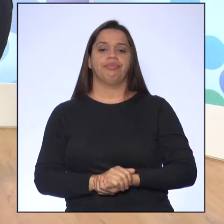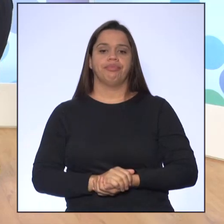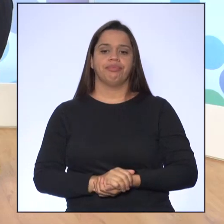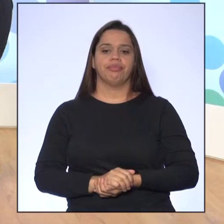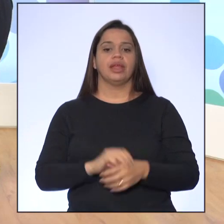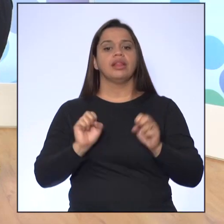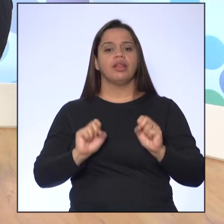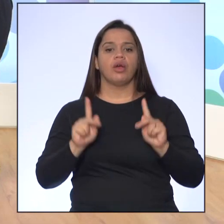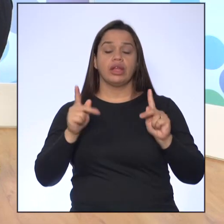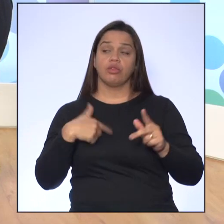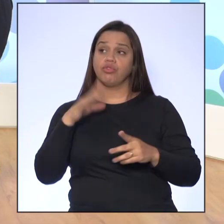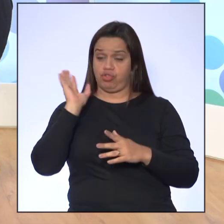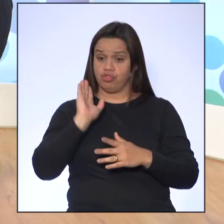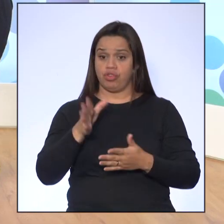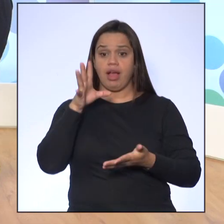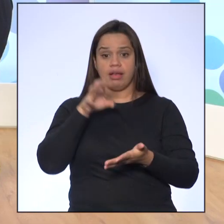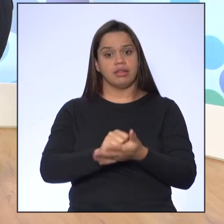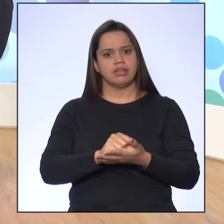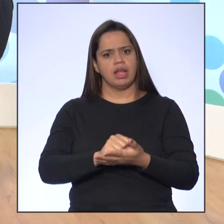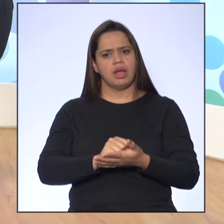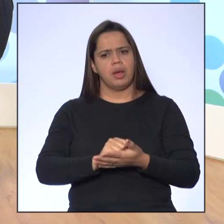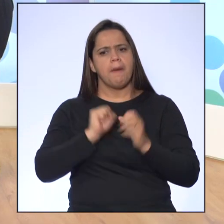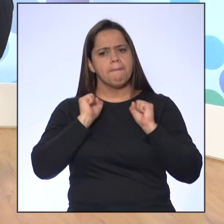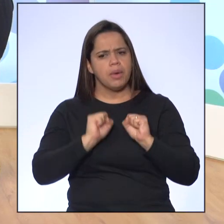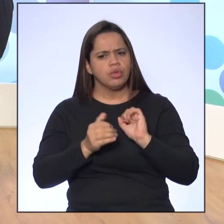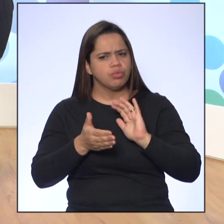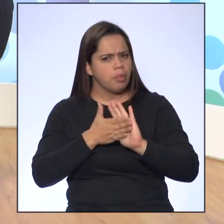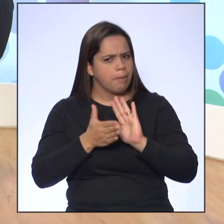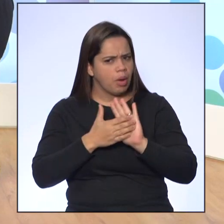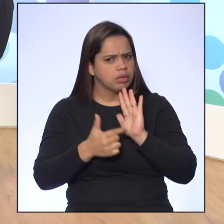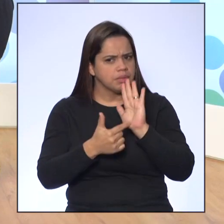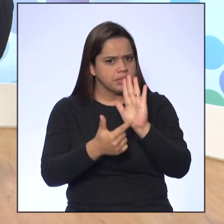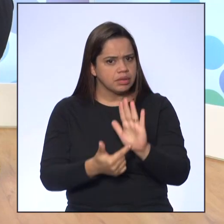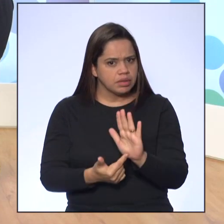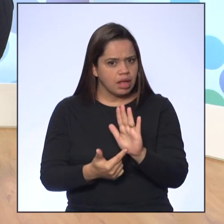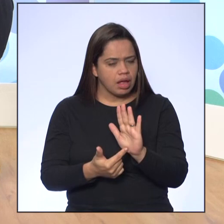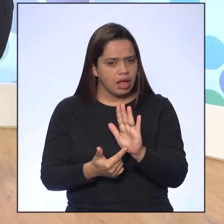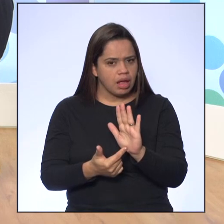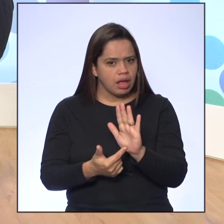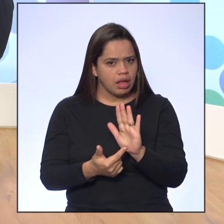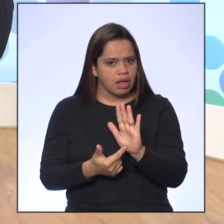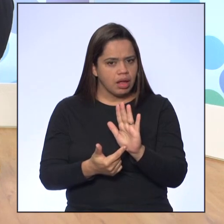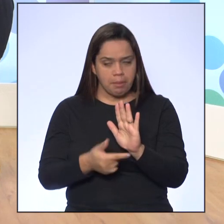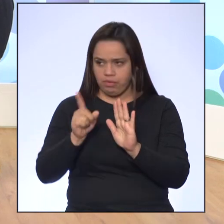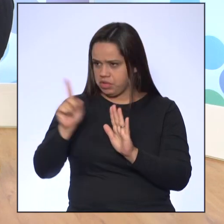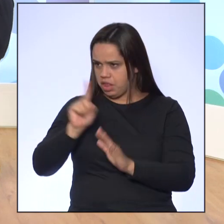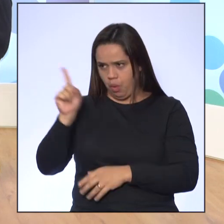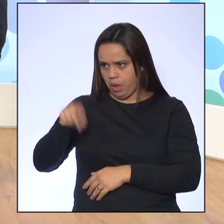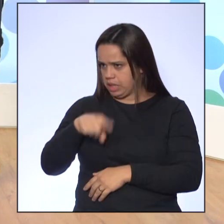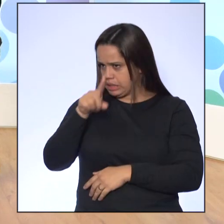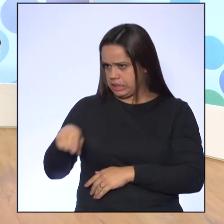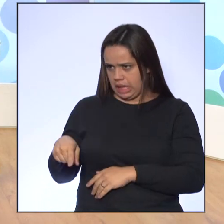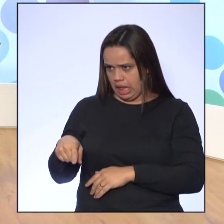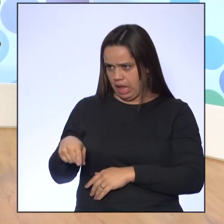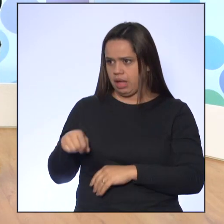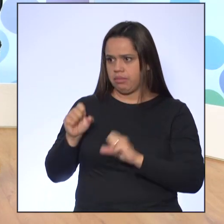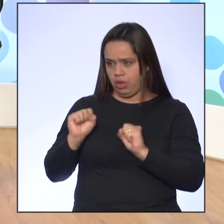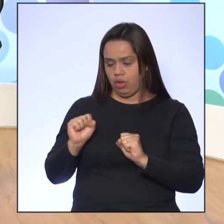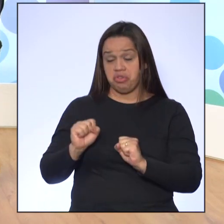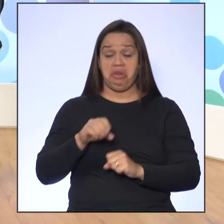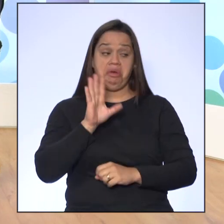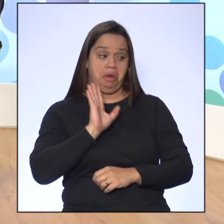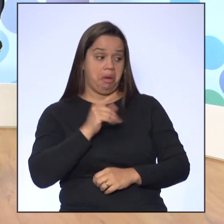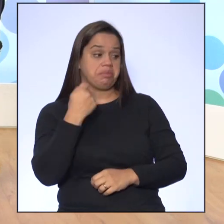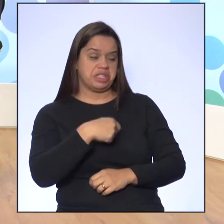senhor já é cadastrado, eu posso fazer uma proposta relacionada para o senhor não cancelar essa proposta? Olha, tem que ser muito